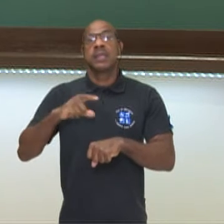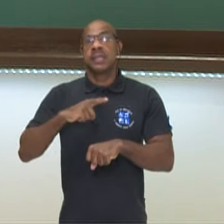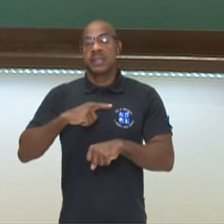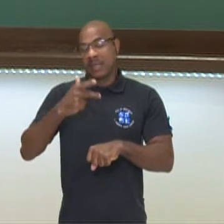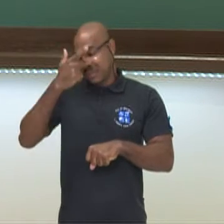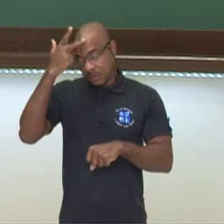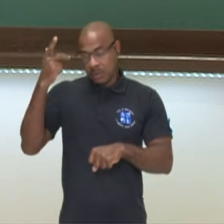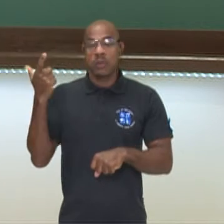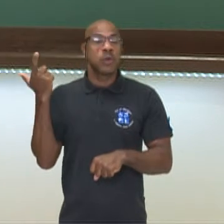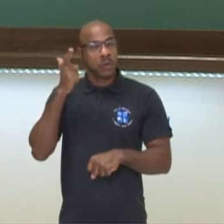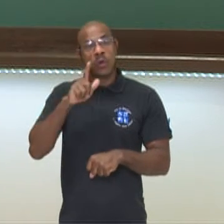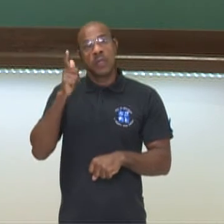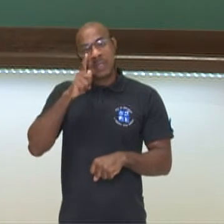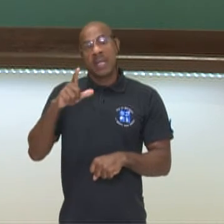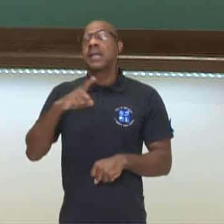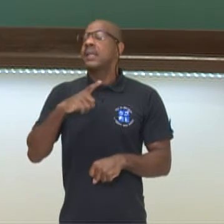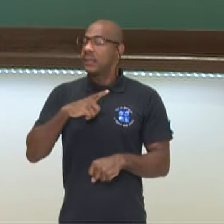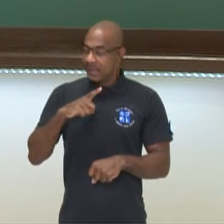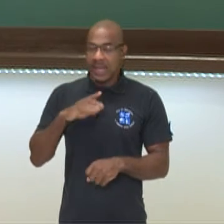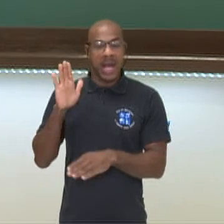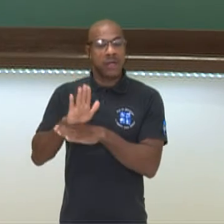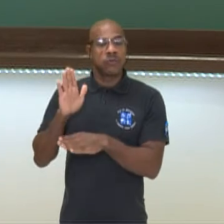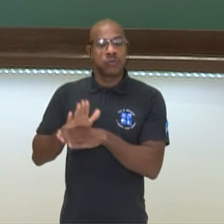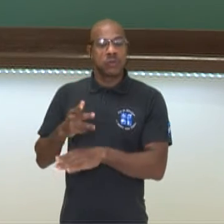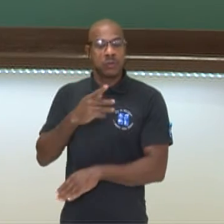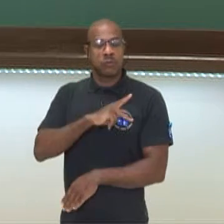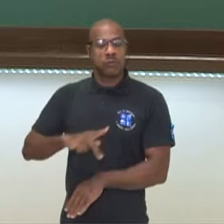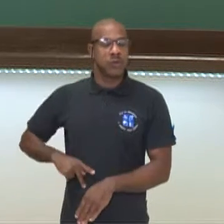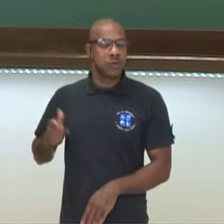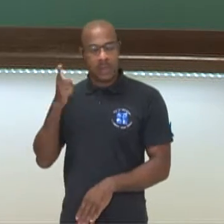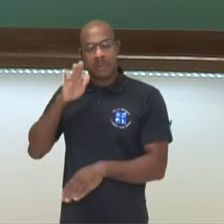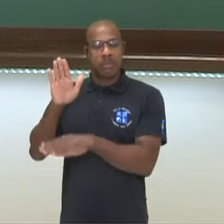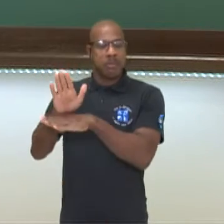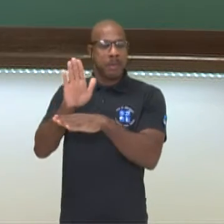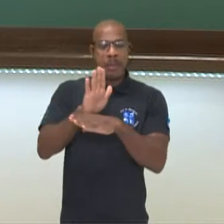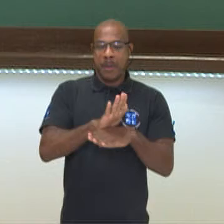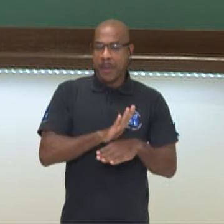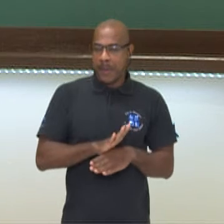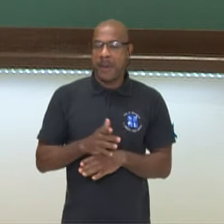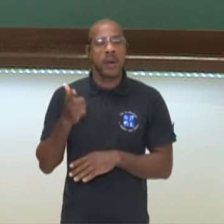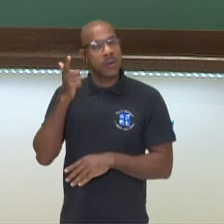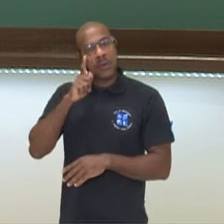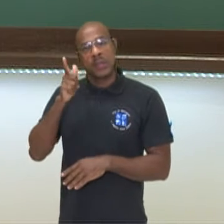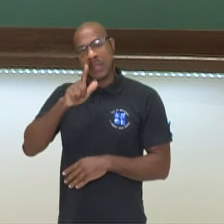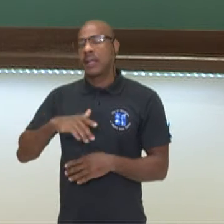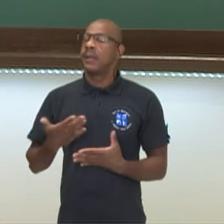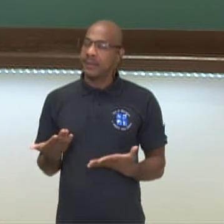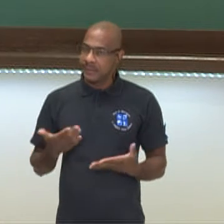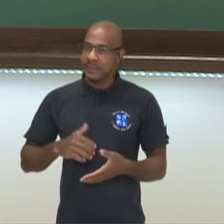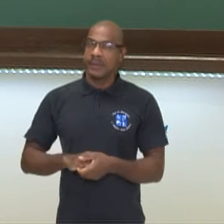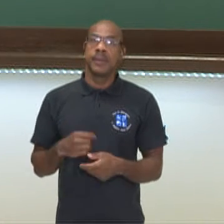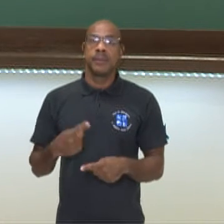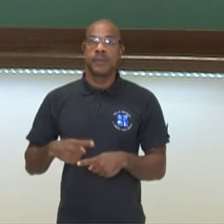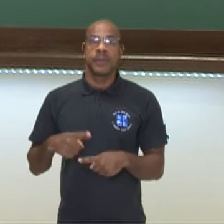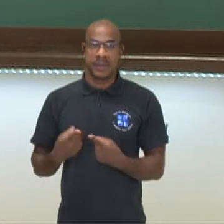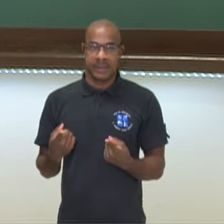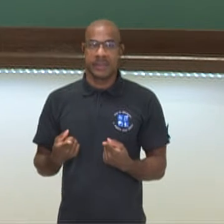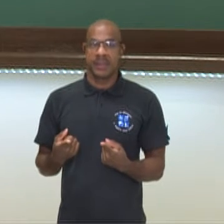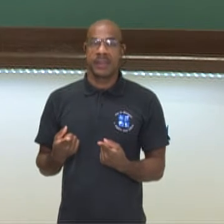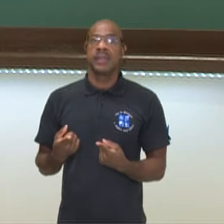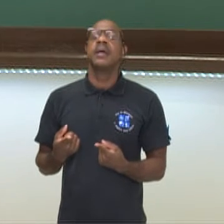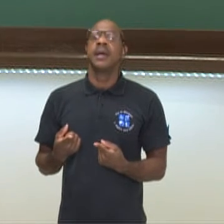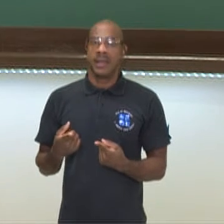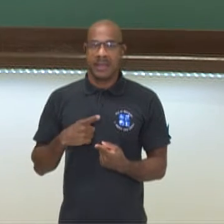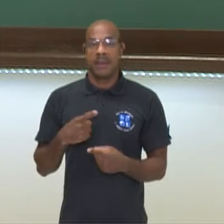cidadão consegue ter essa contribuição, essa retribuição desse valor pago, né, em benefícios gerados